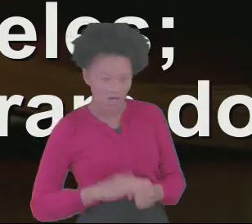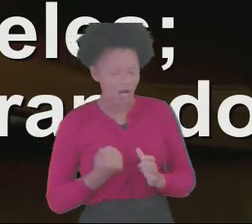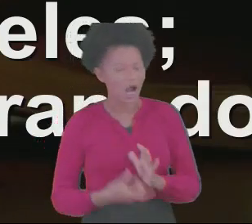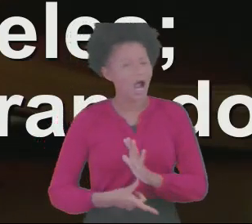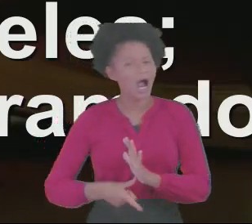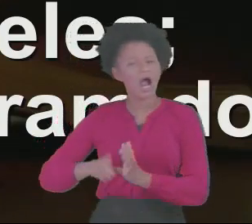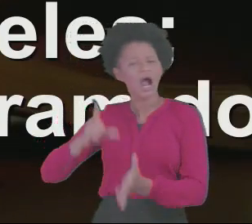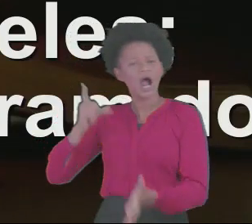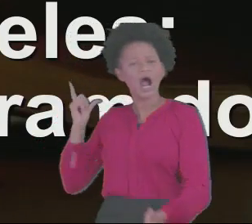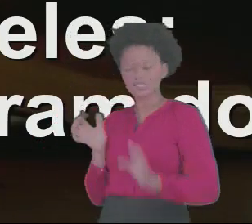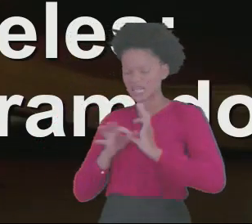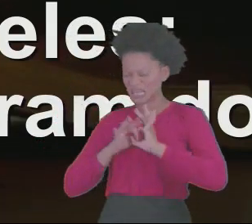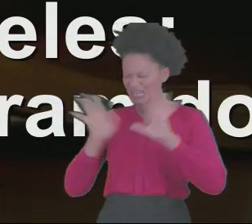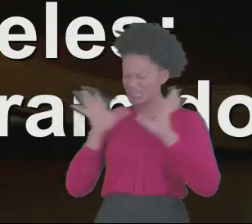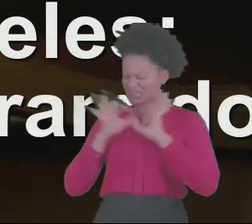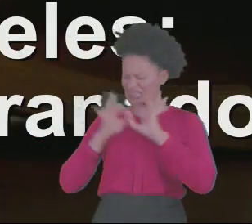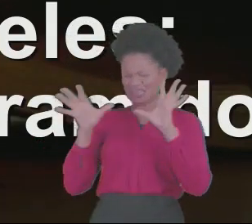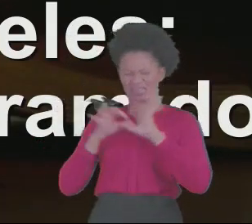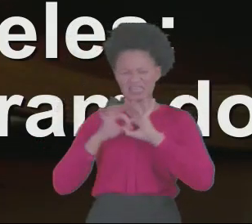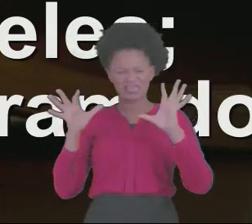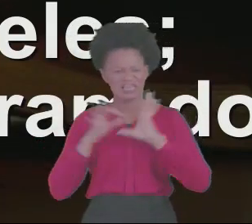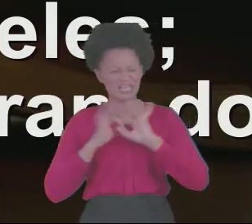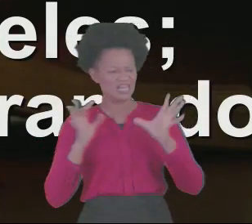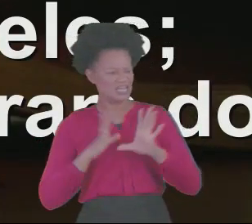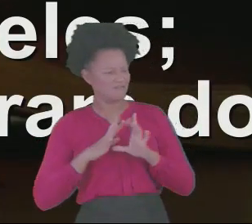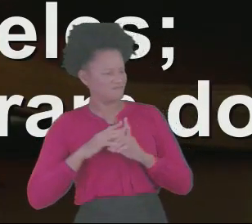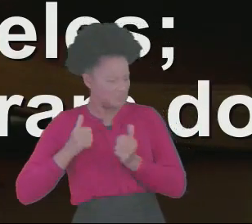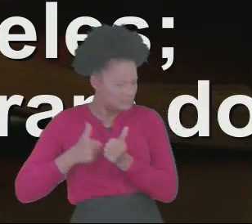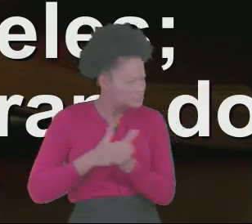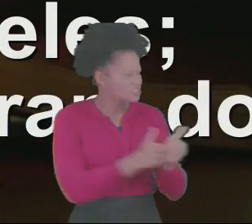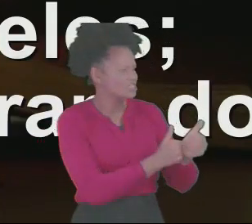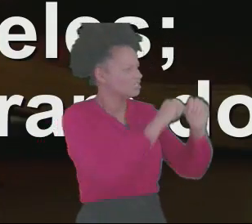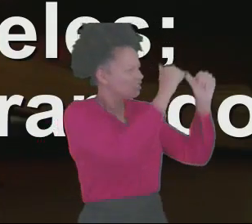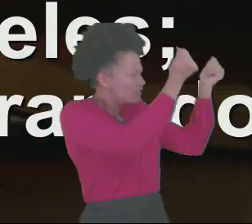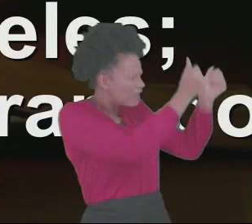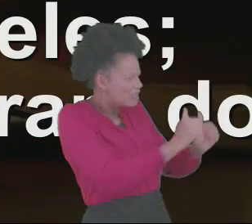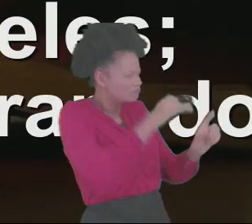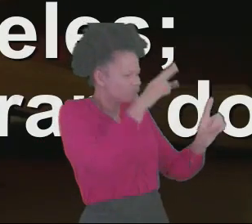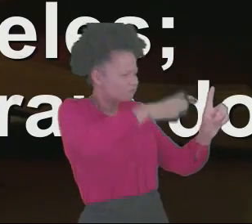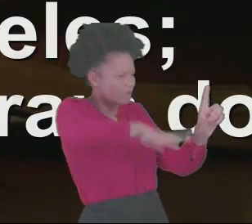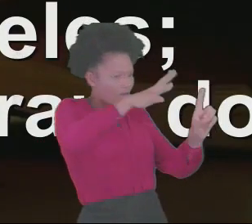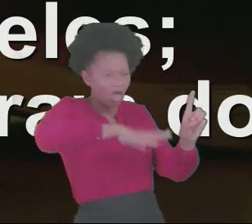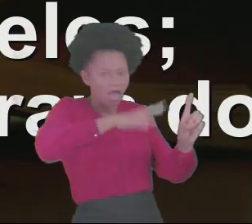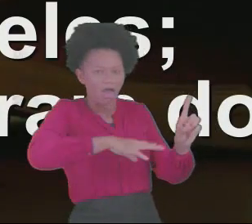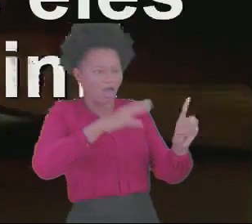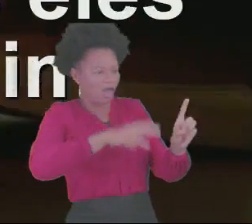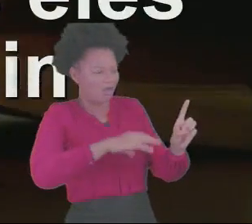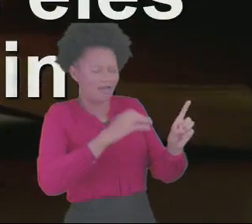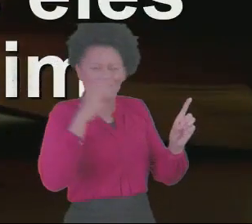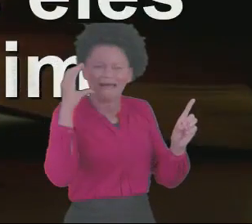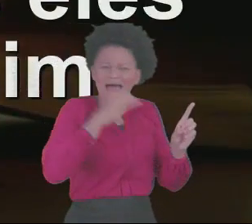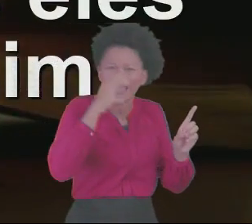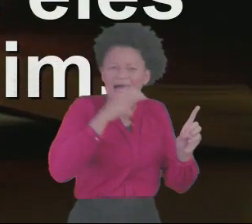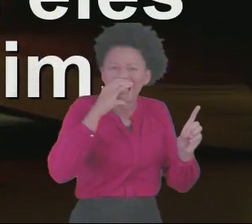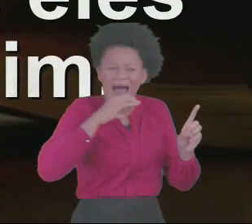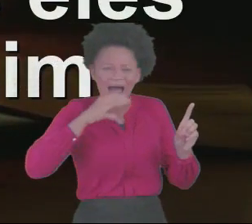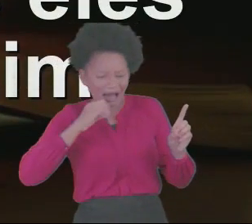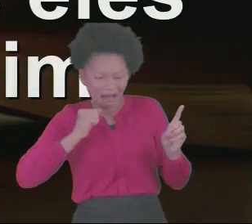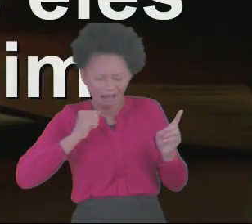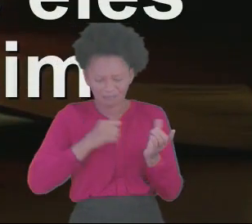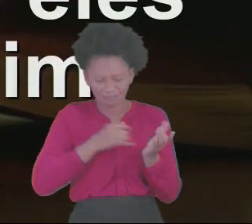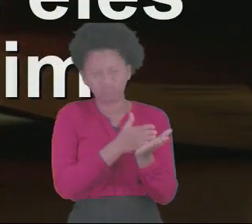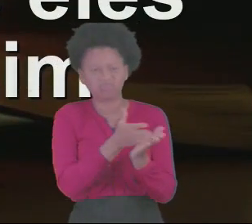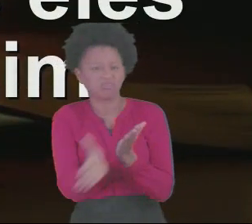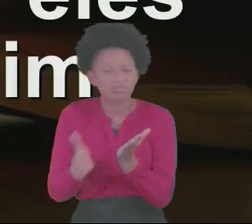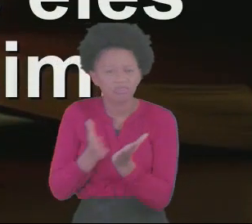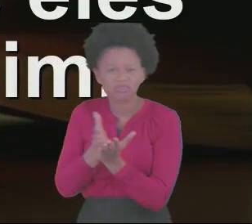Prostituída um se após outros deuses e adoraram a eles depressa se desviaram do caminho por onde andaram